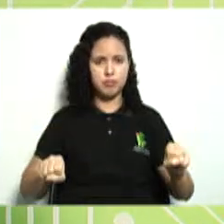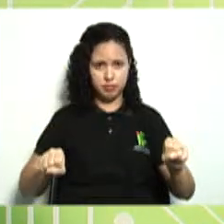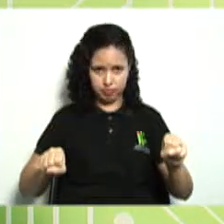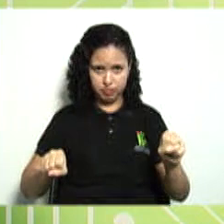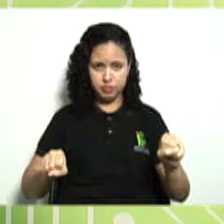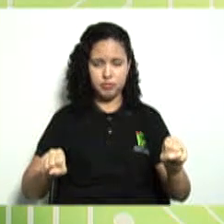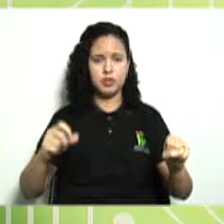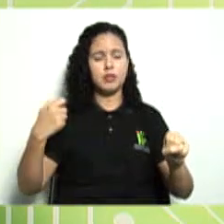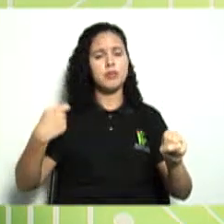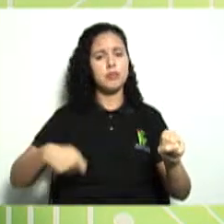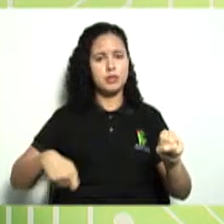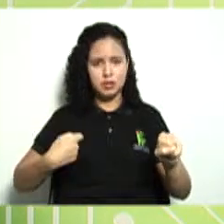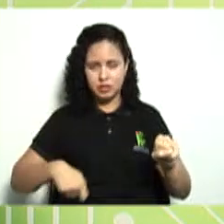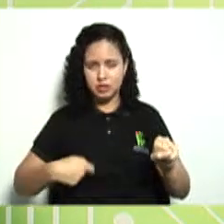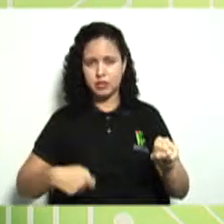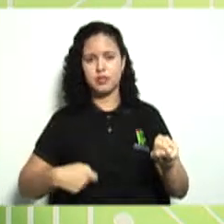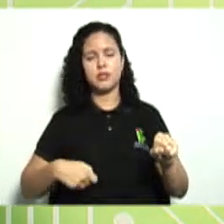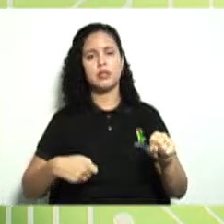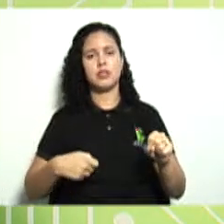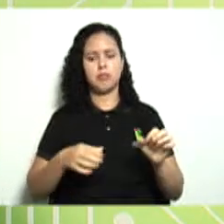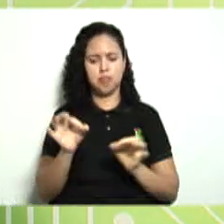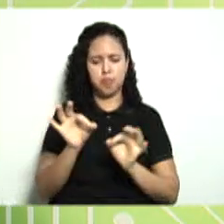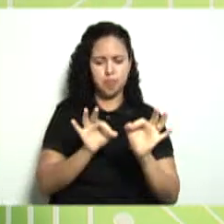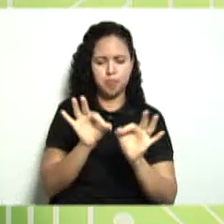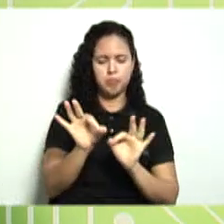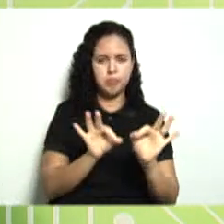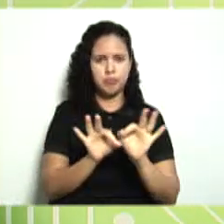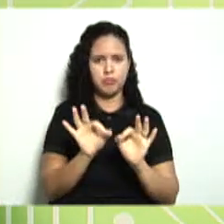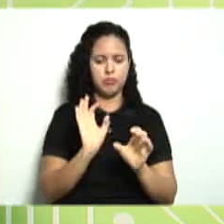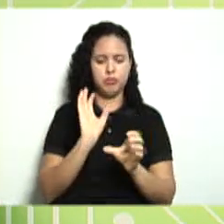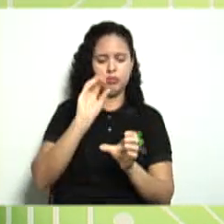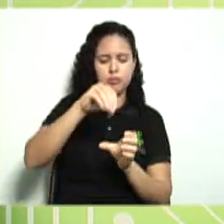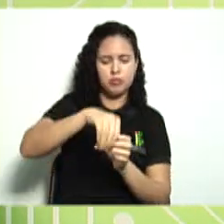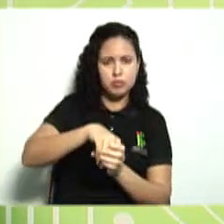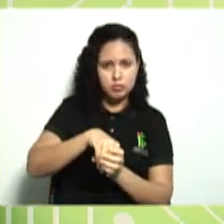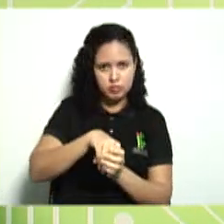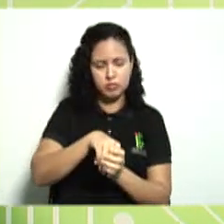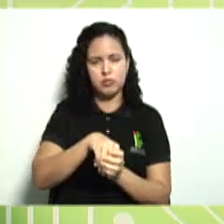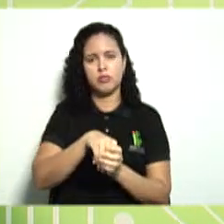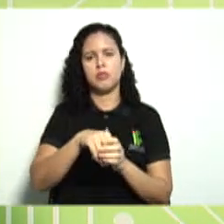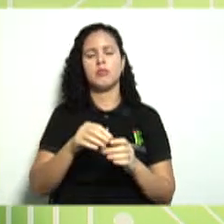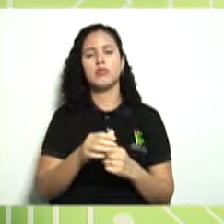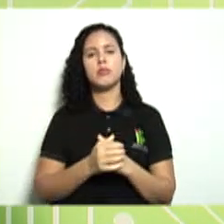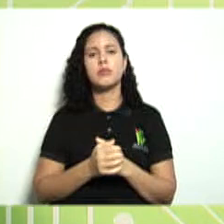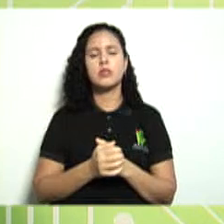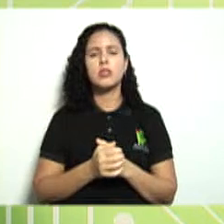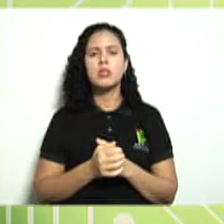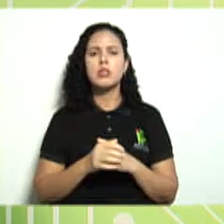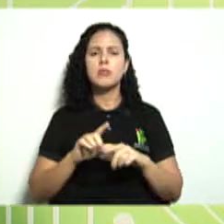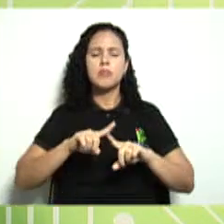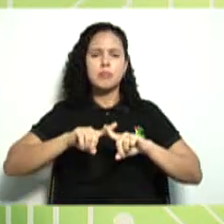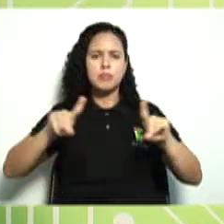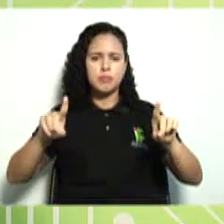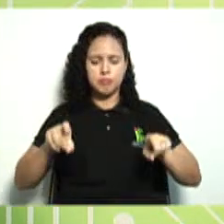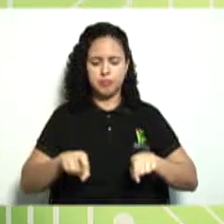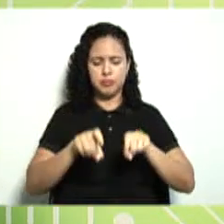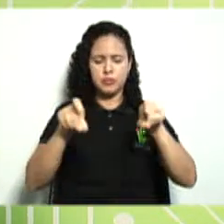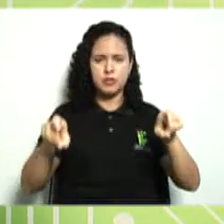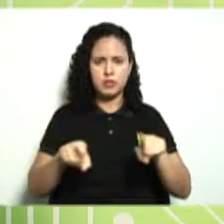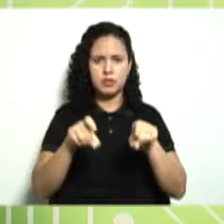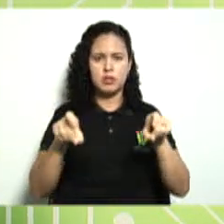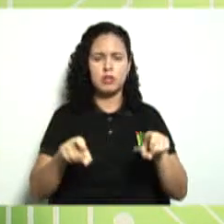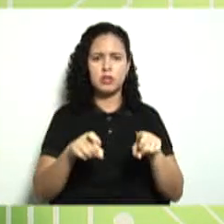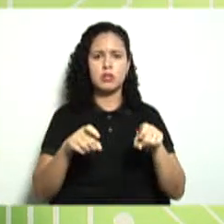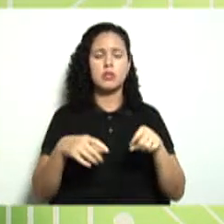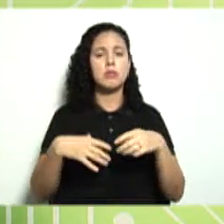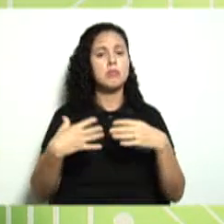o nome dele já diz, é quem vai operar. No computador, qual a função? Quais são as funções do sistema operacional?